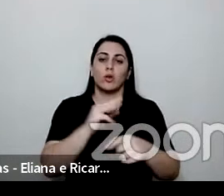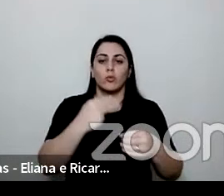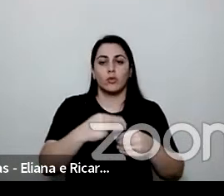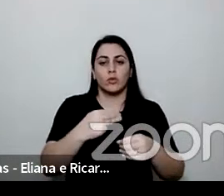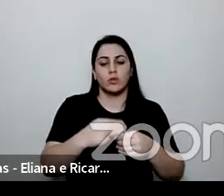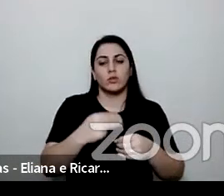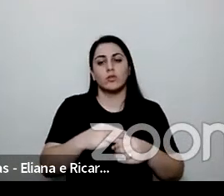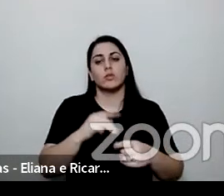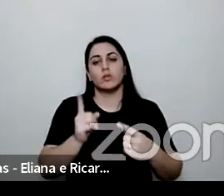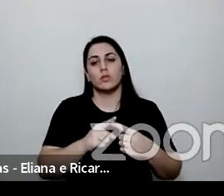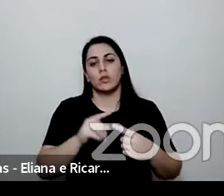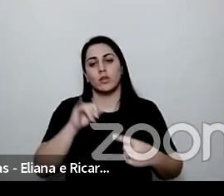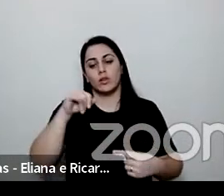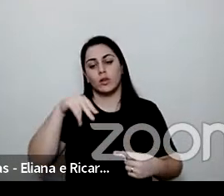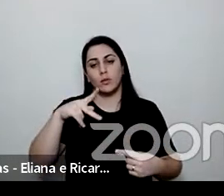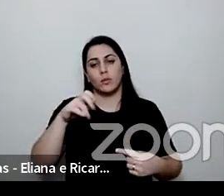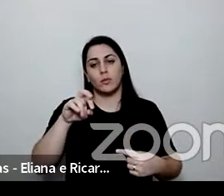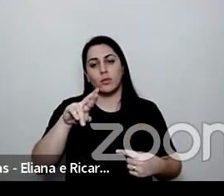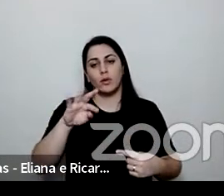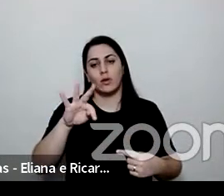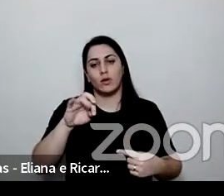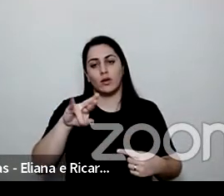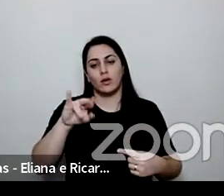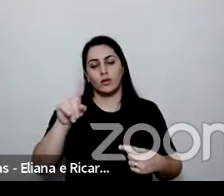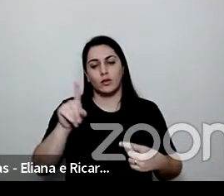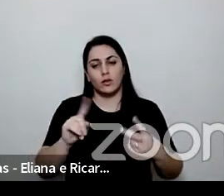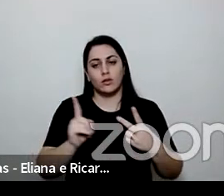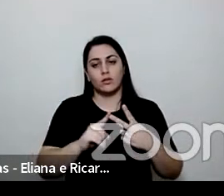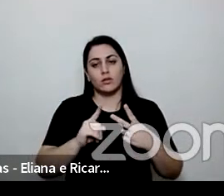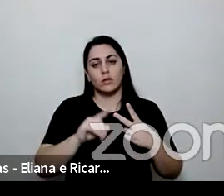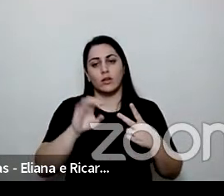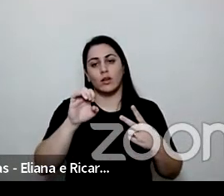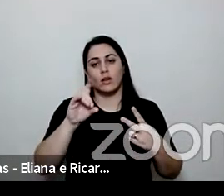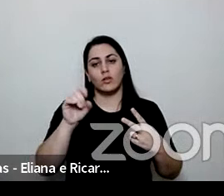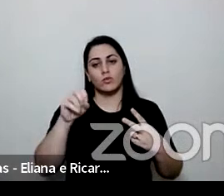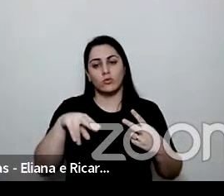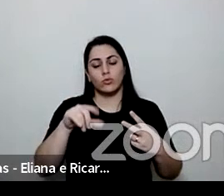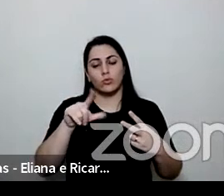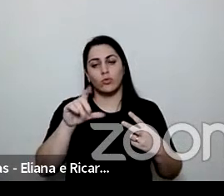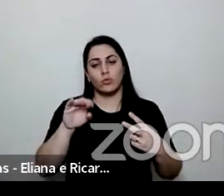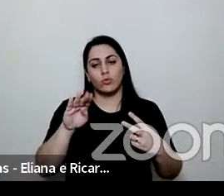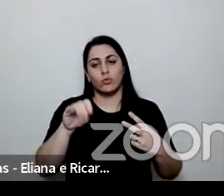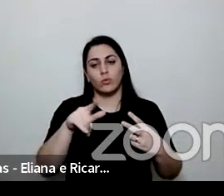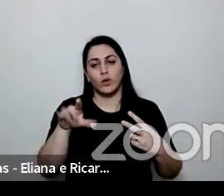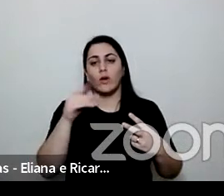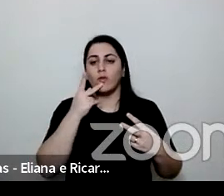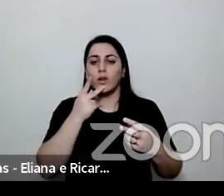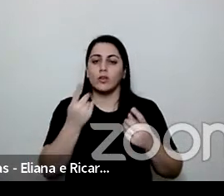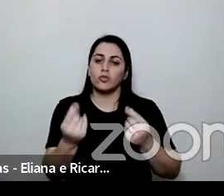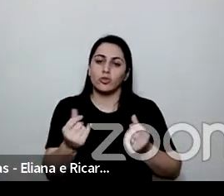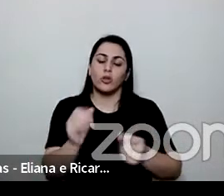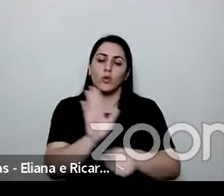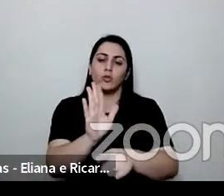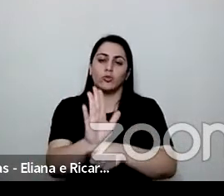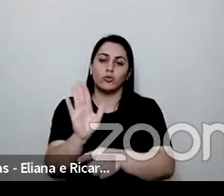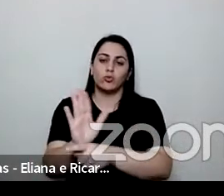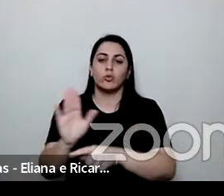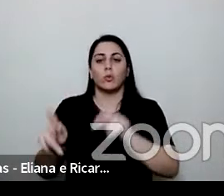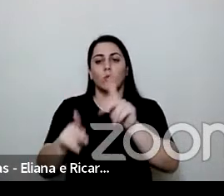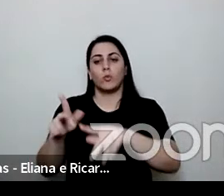e Governador Edison Lobão por meio de emendas parlamentares indicando ainda os benefícios auferidos pela população local